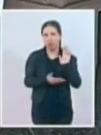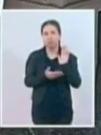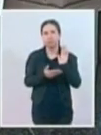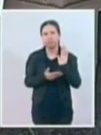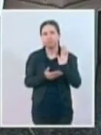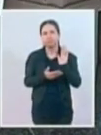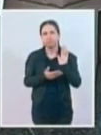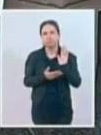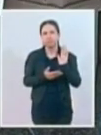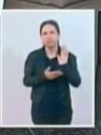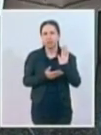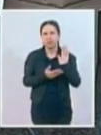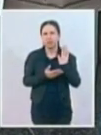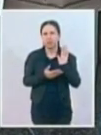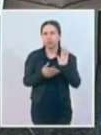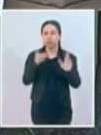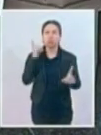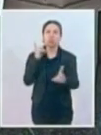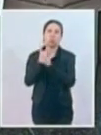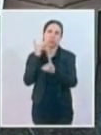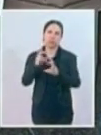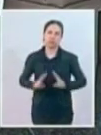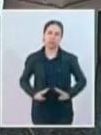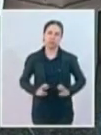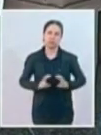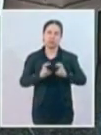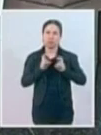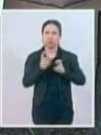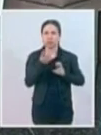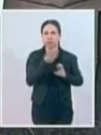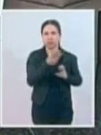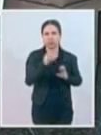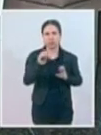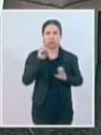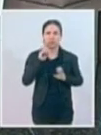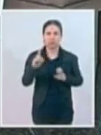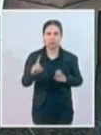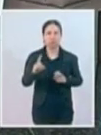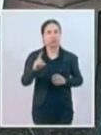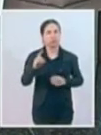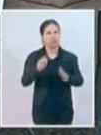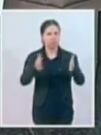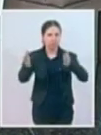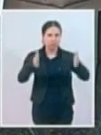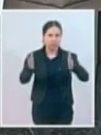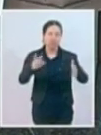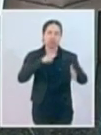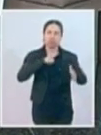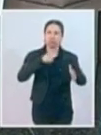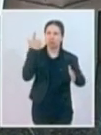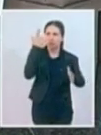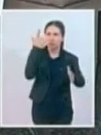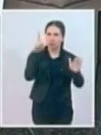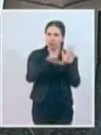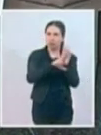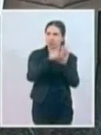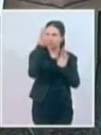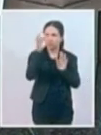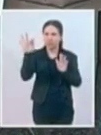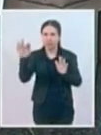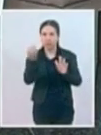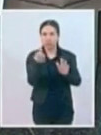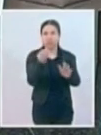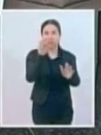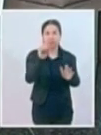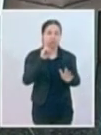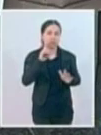de diagnóstico, tempo para diagnóstico do câncer de 30 dias, outra lei federal para o prazo de 60 dias do